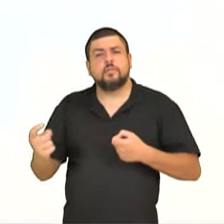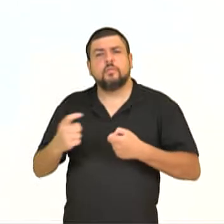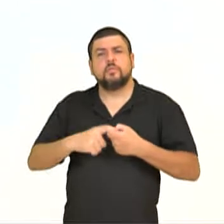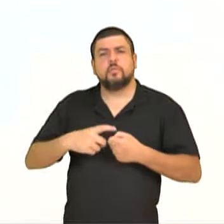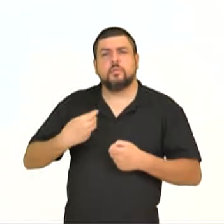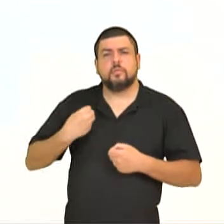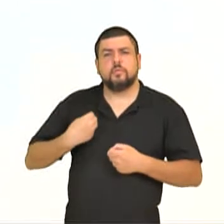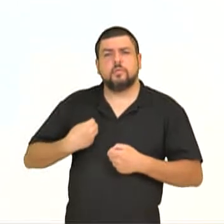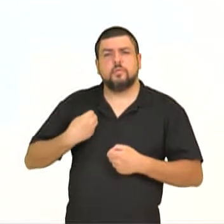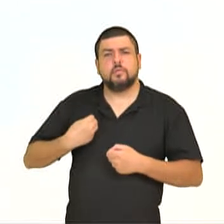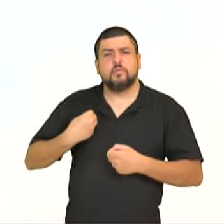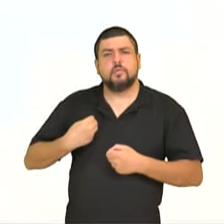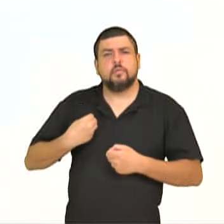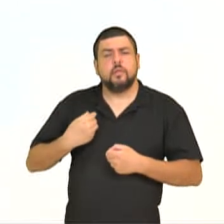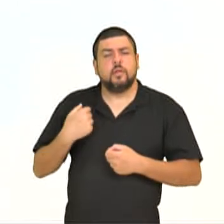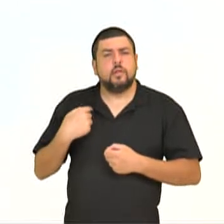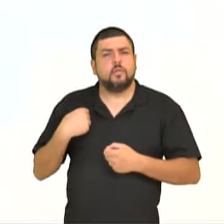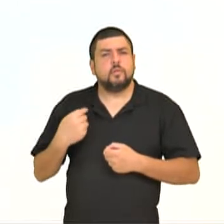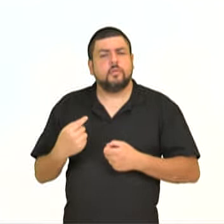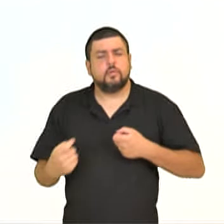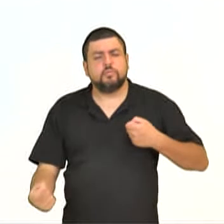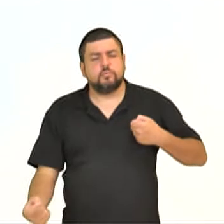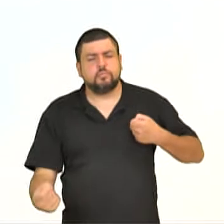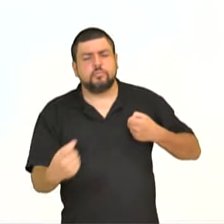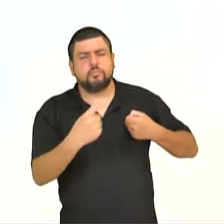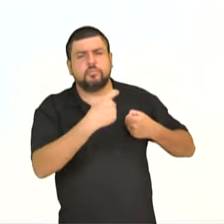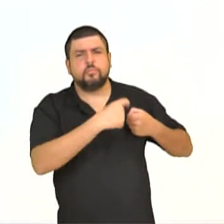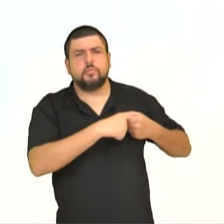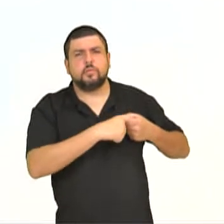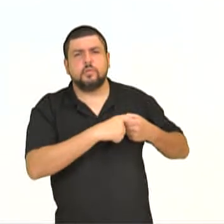viver novamente. Então, é uma situação imaginária.